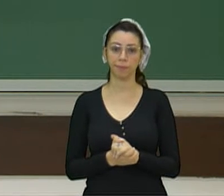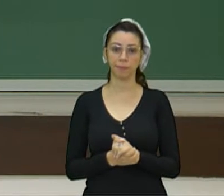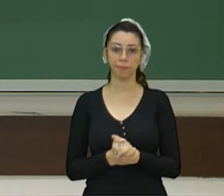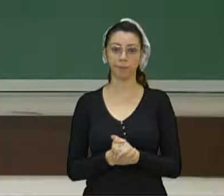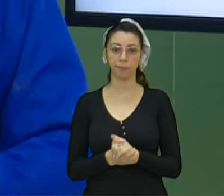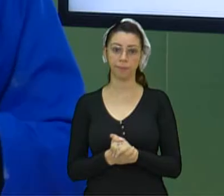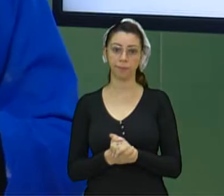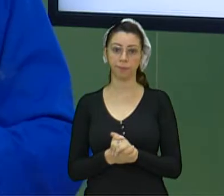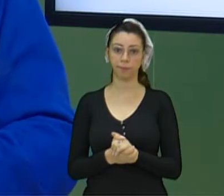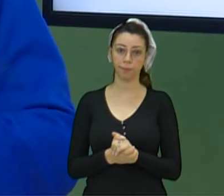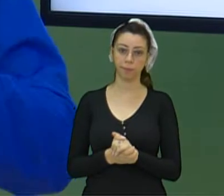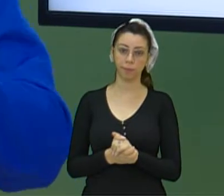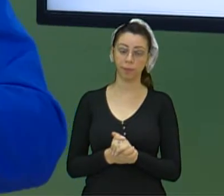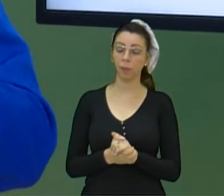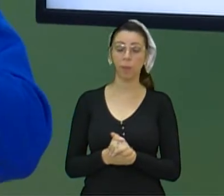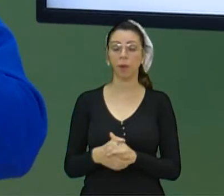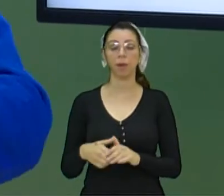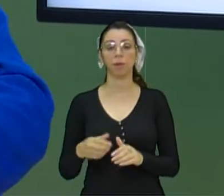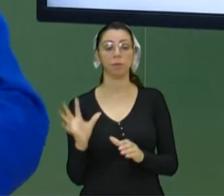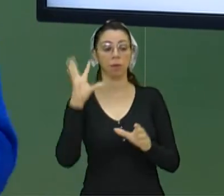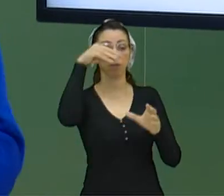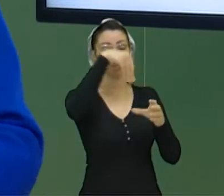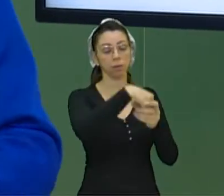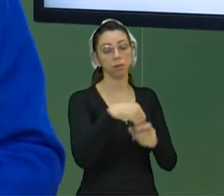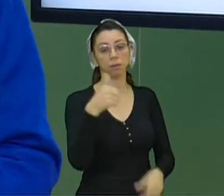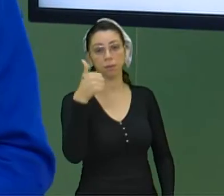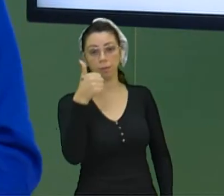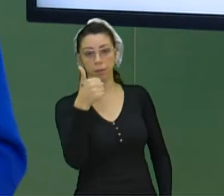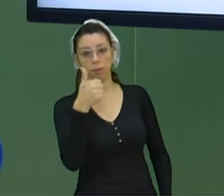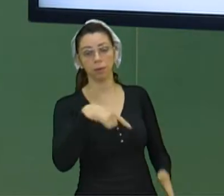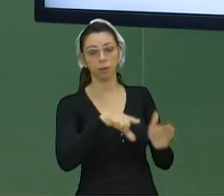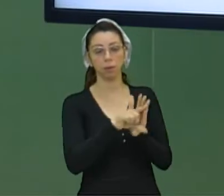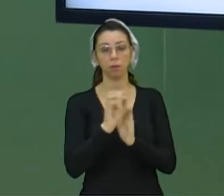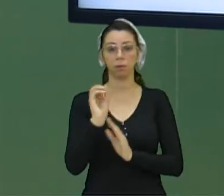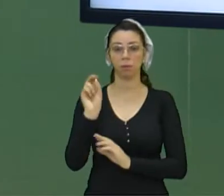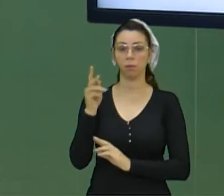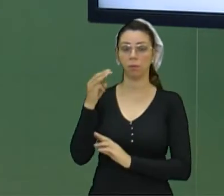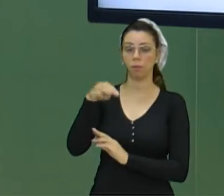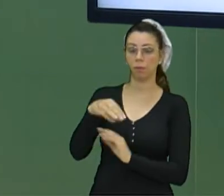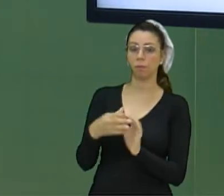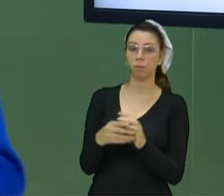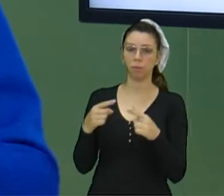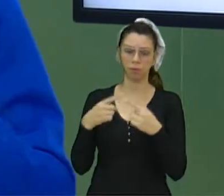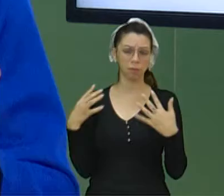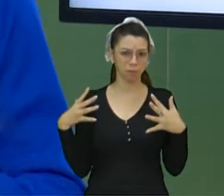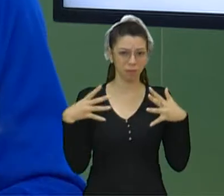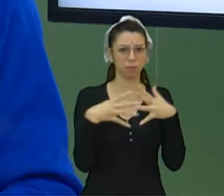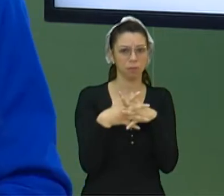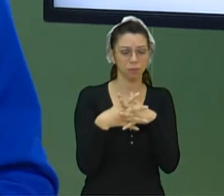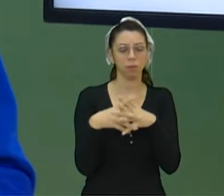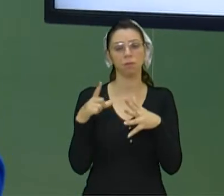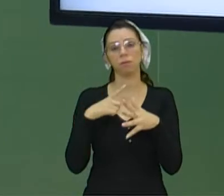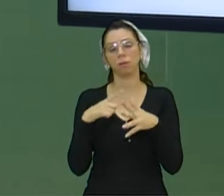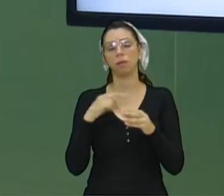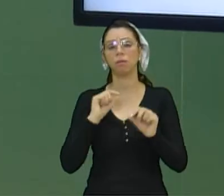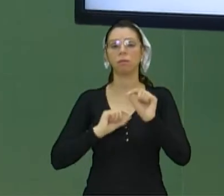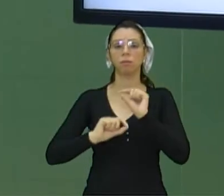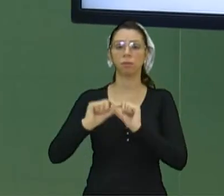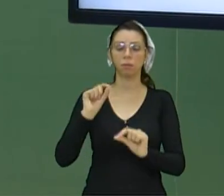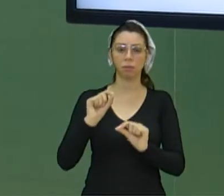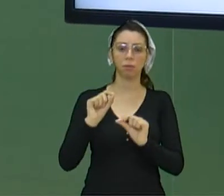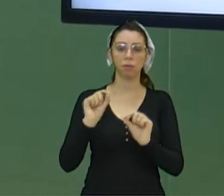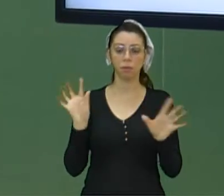Que não cabe ao caso da primeira lei, que existe uma confusão da primeira lei de Ohm. Entre os fatores aí, por exemplo, a gente pode dar